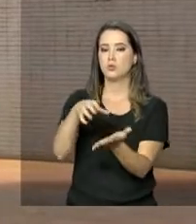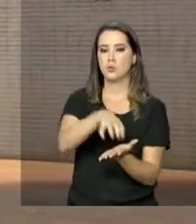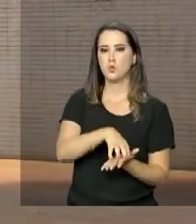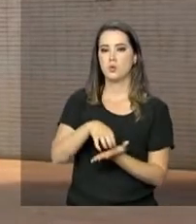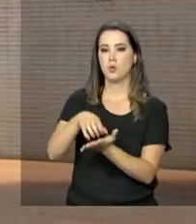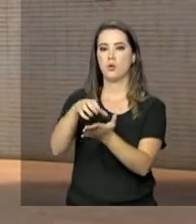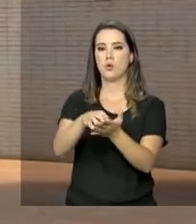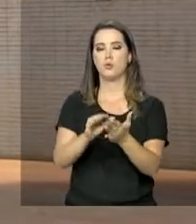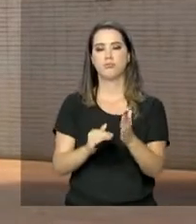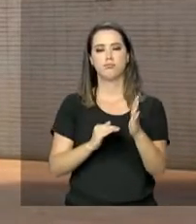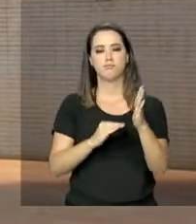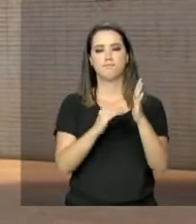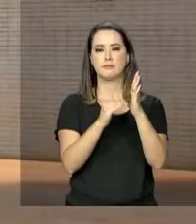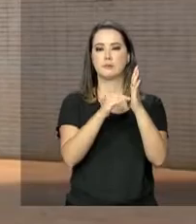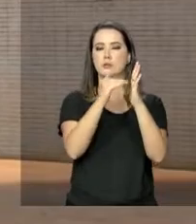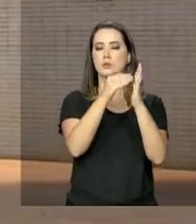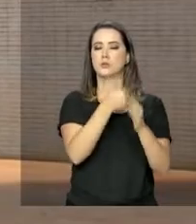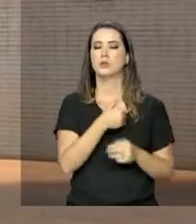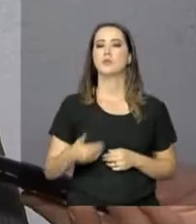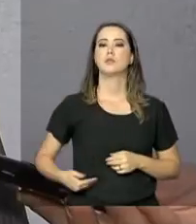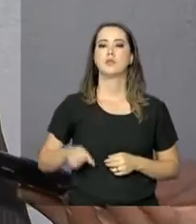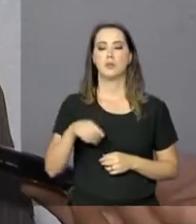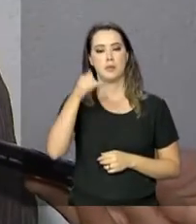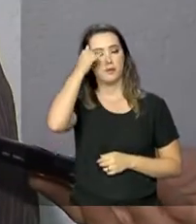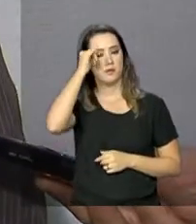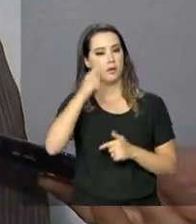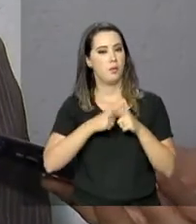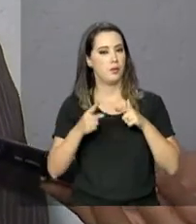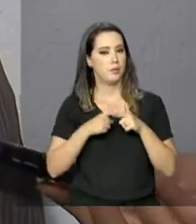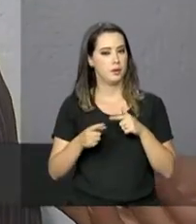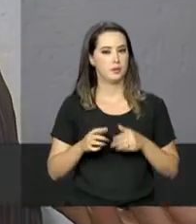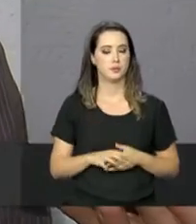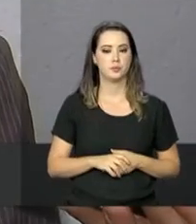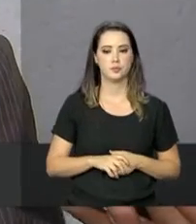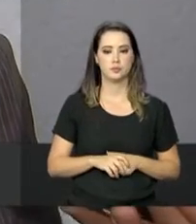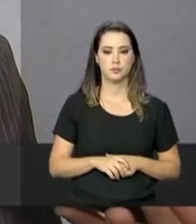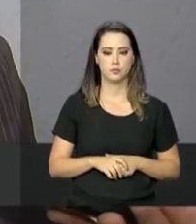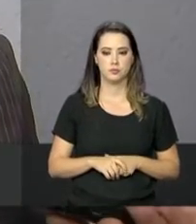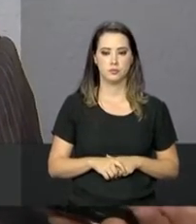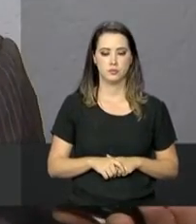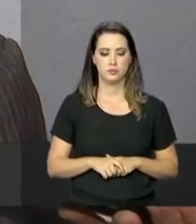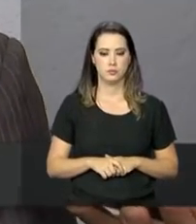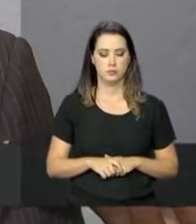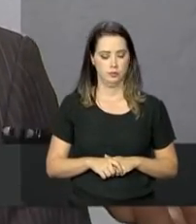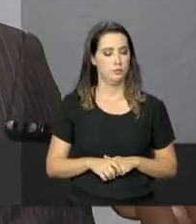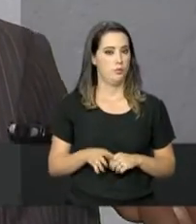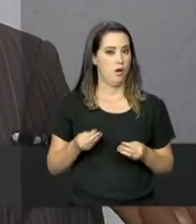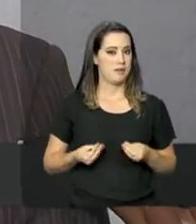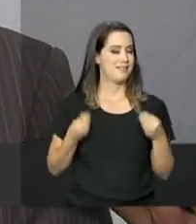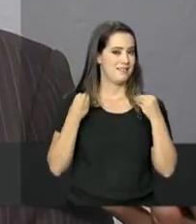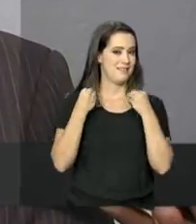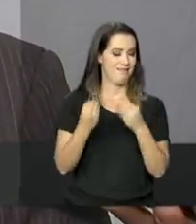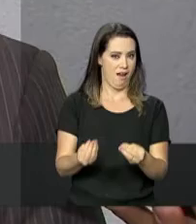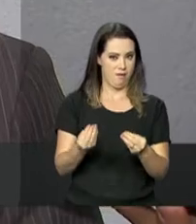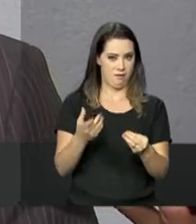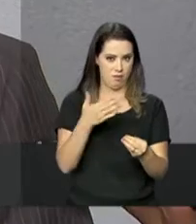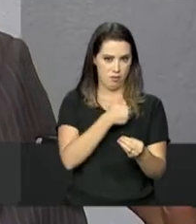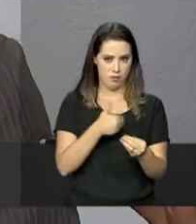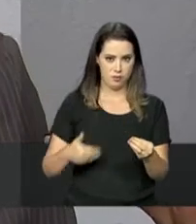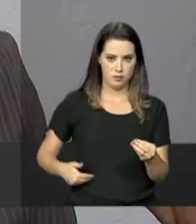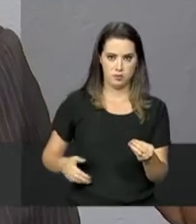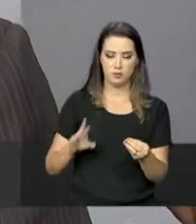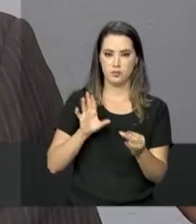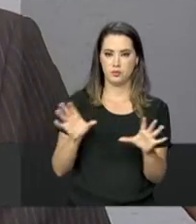e níveis de governo pra combate ao problema quando traz a governança para uma comissão nacional que mobiliza